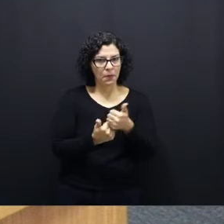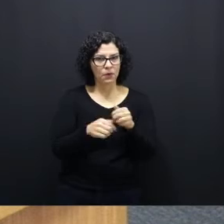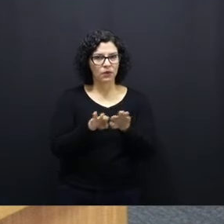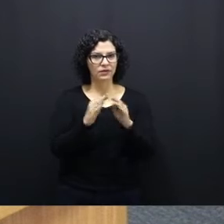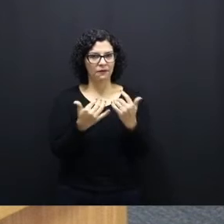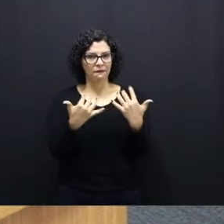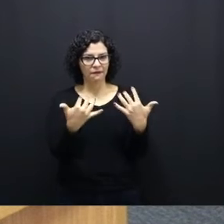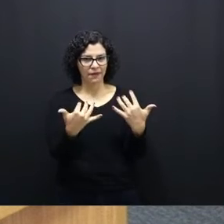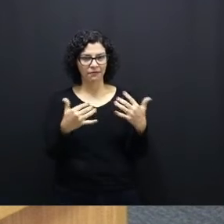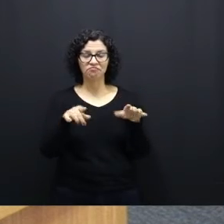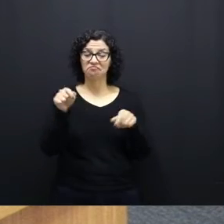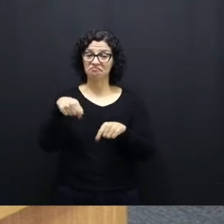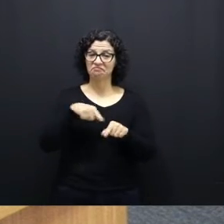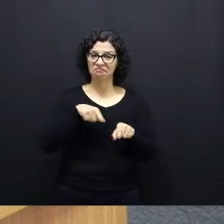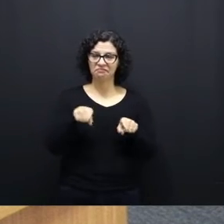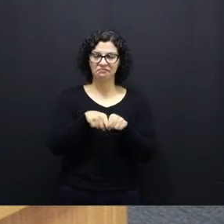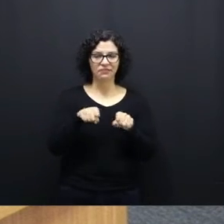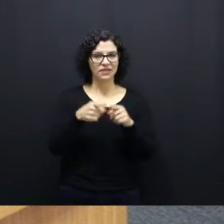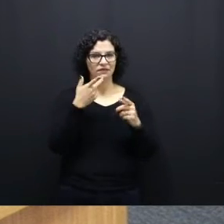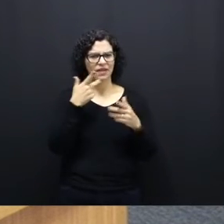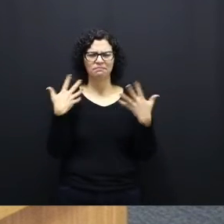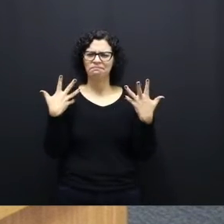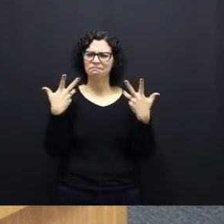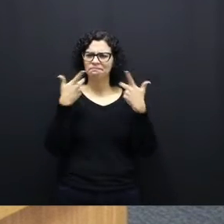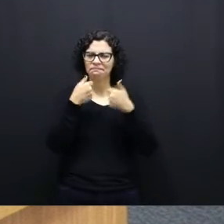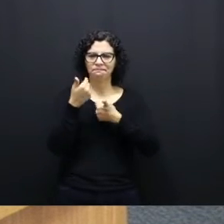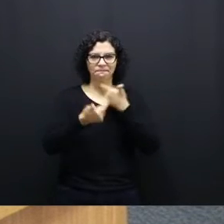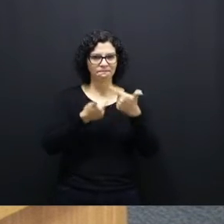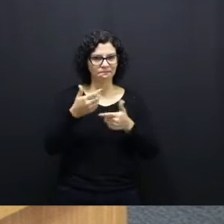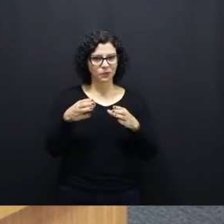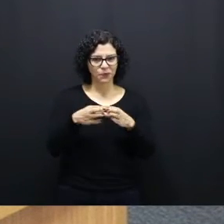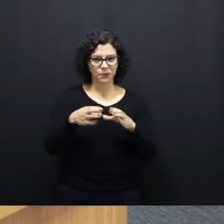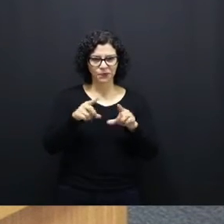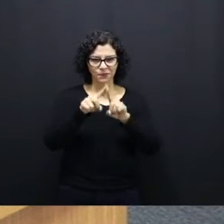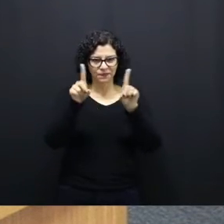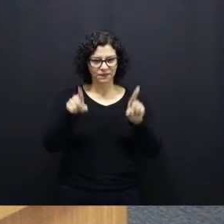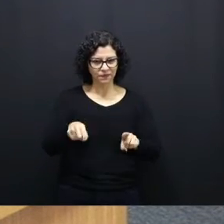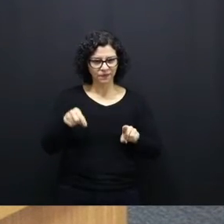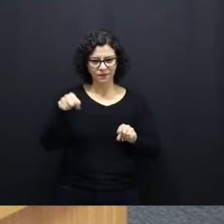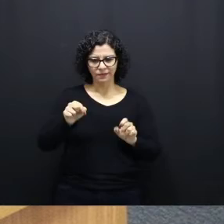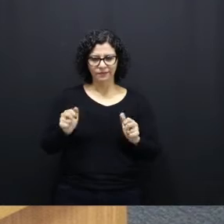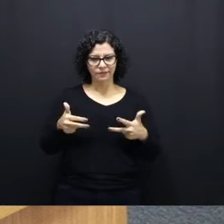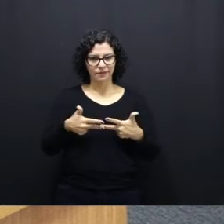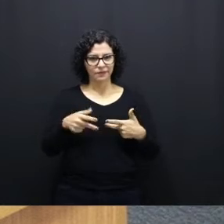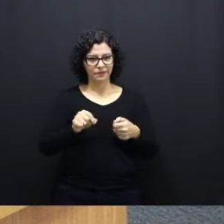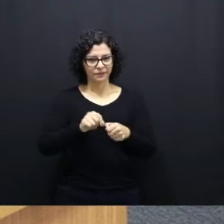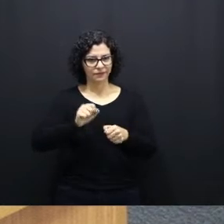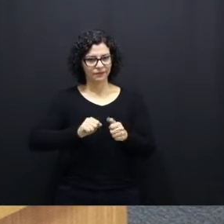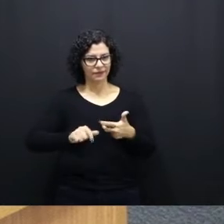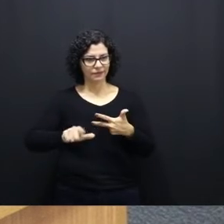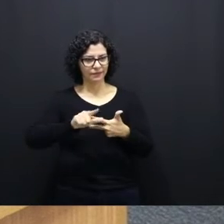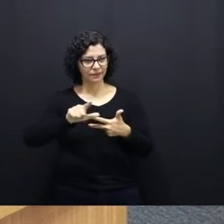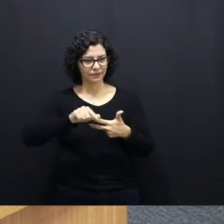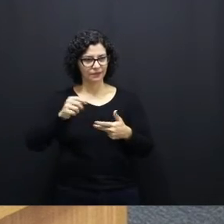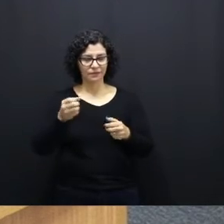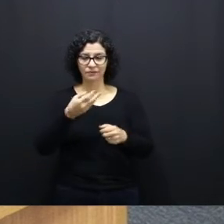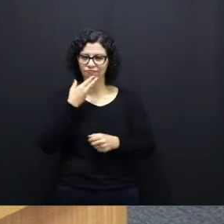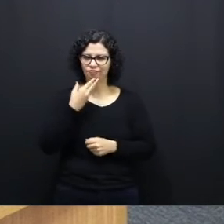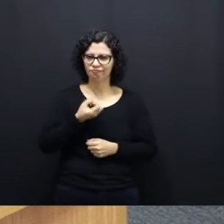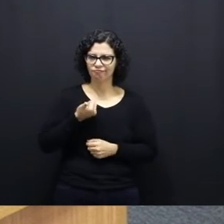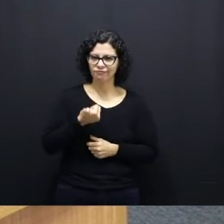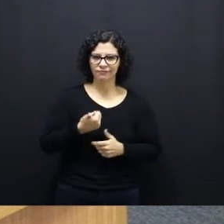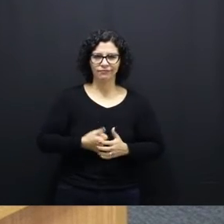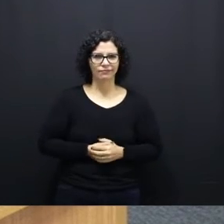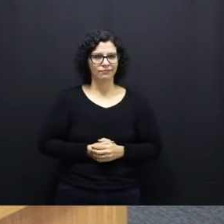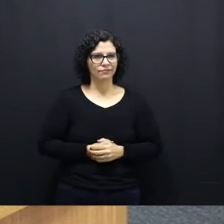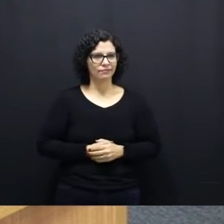quando nós fazemos algum evento quero ressaltar que o brilhante trabalho que eles vêm fazendo aqui nessa casa de leis para que tudo saia bem eu